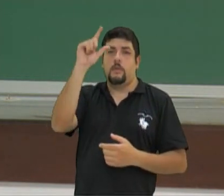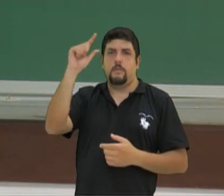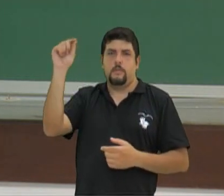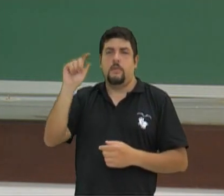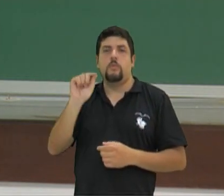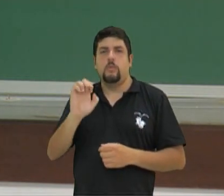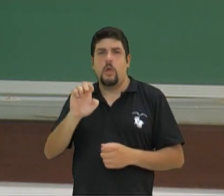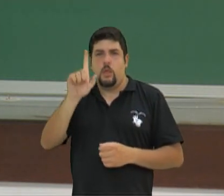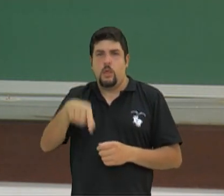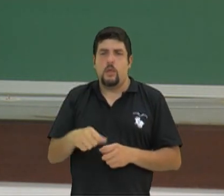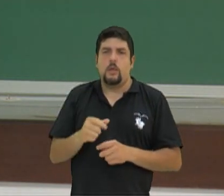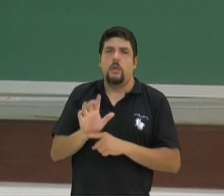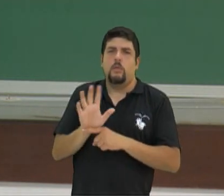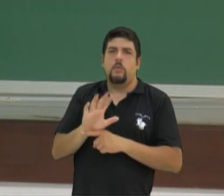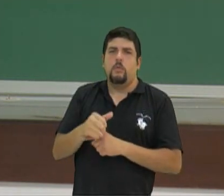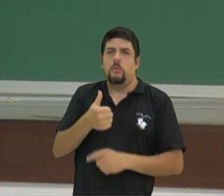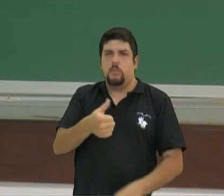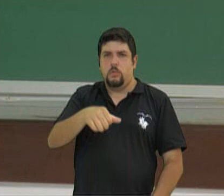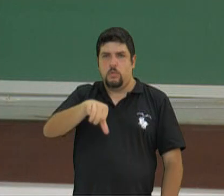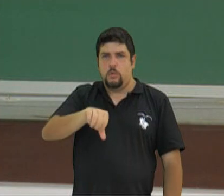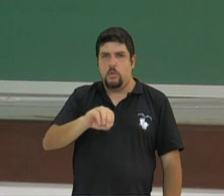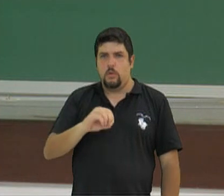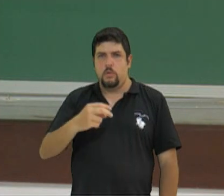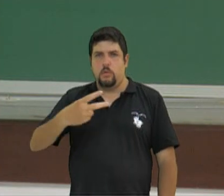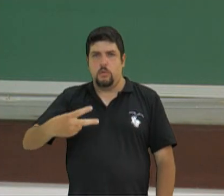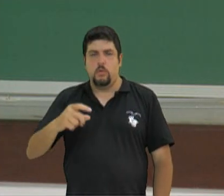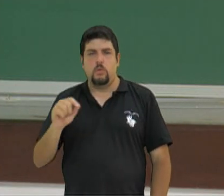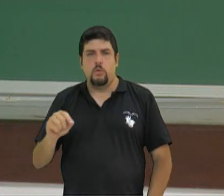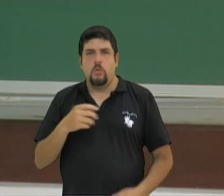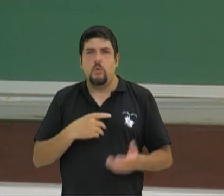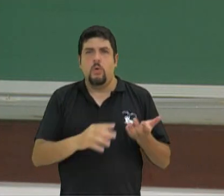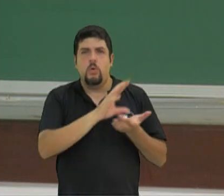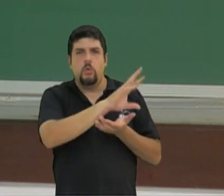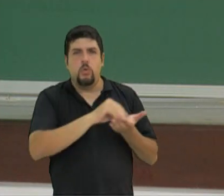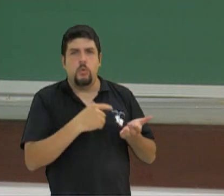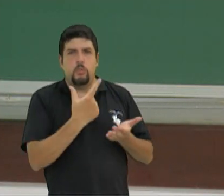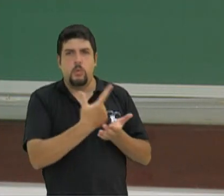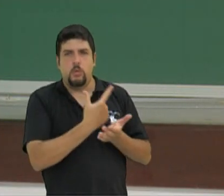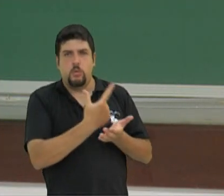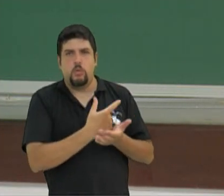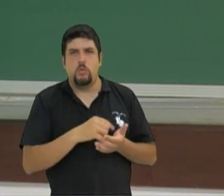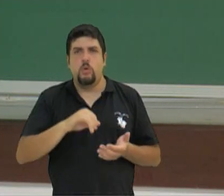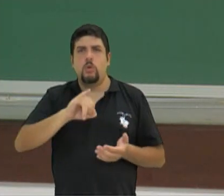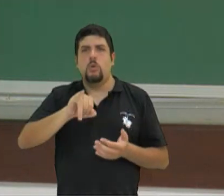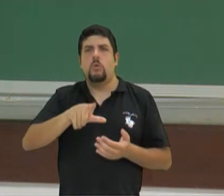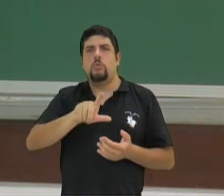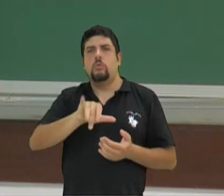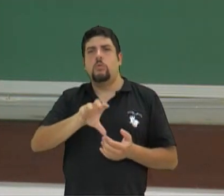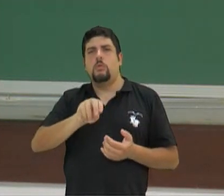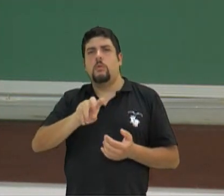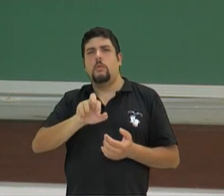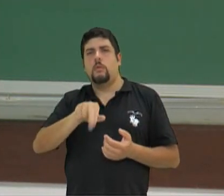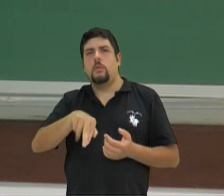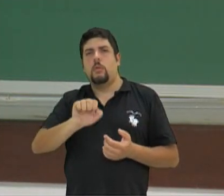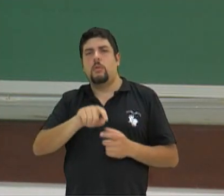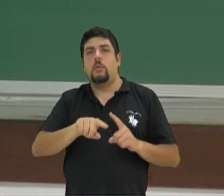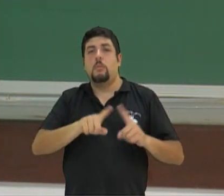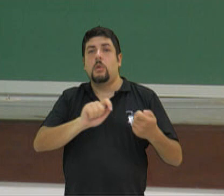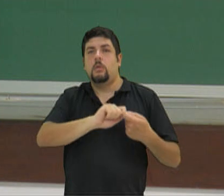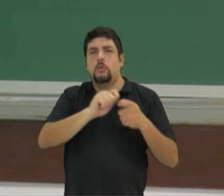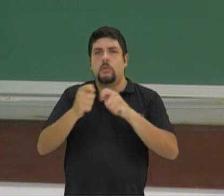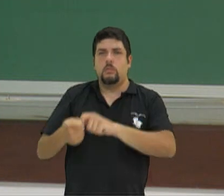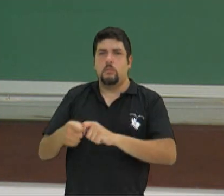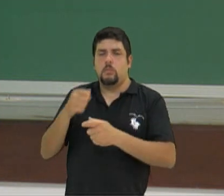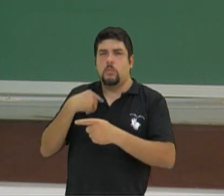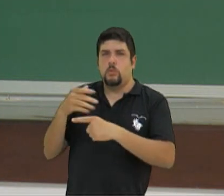de 1902. Ele era baseado numa história de Júlio Verne, né, pessoal? Da Viagem à Lua, mas com a adaptação toda dele, todo